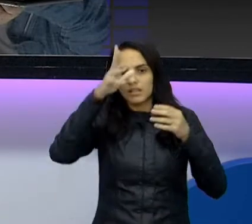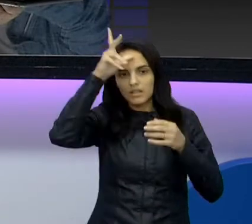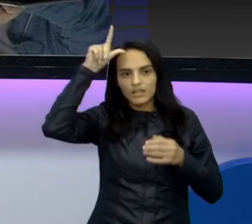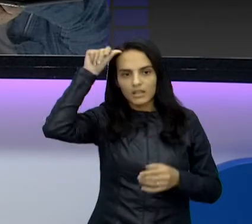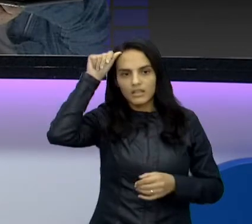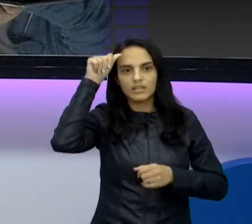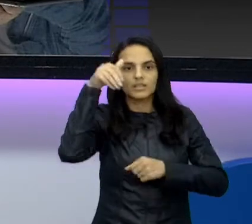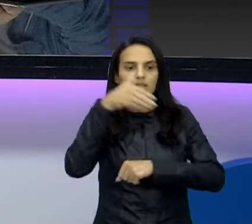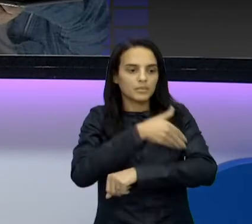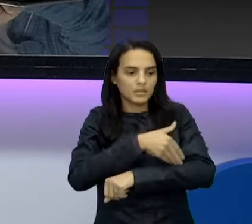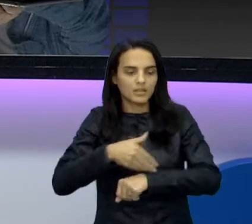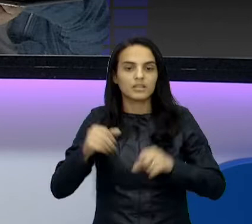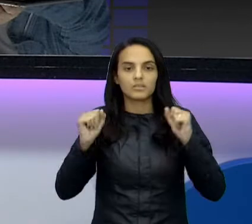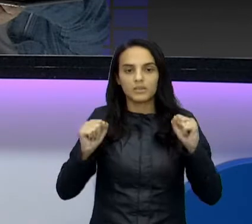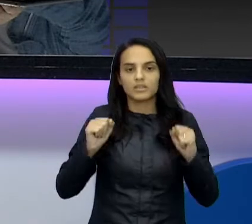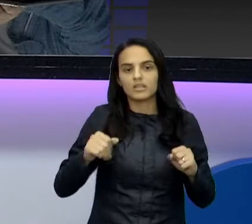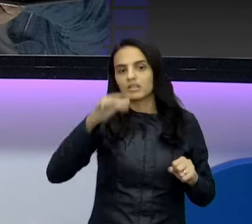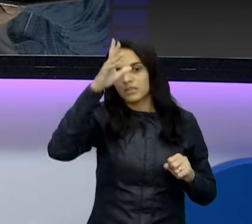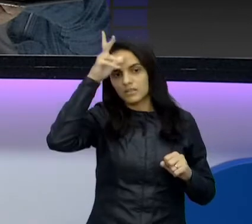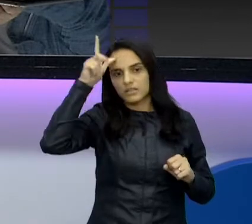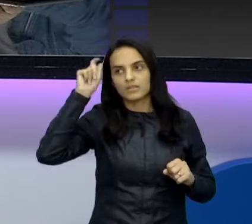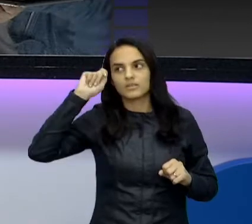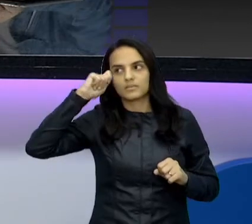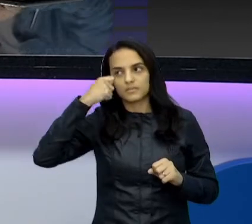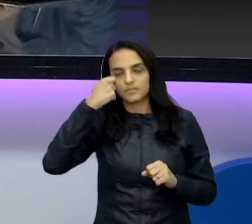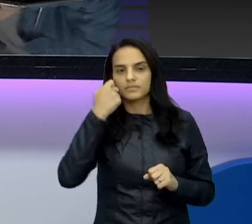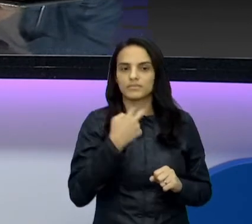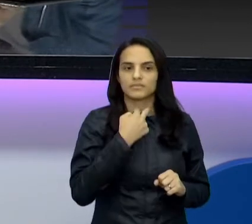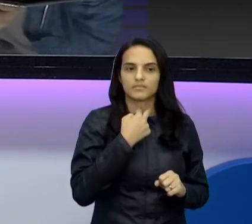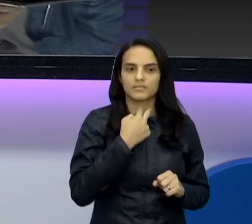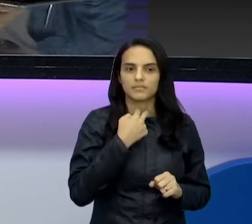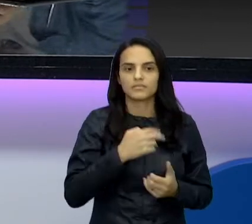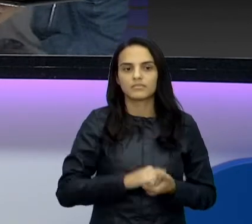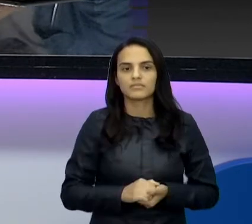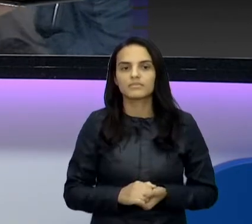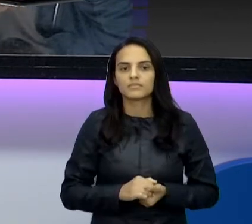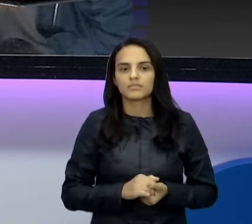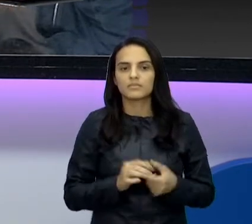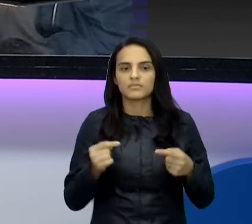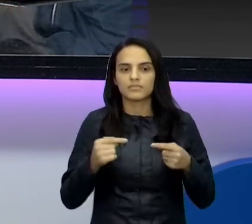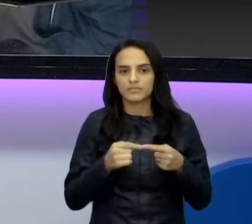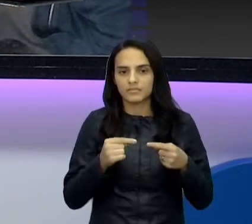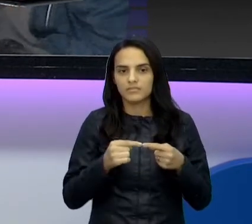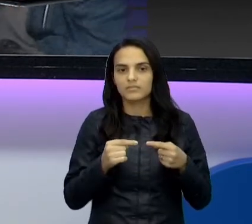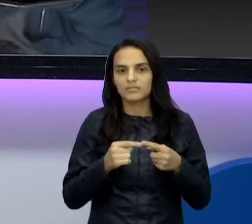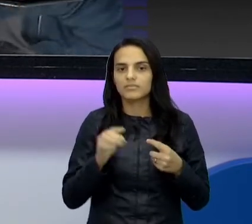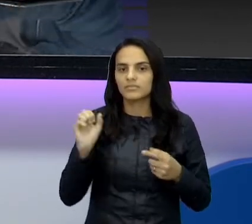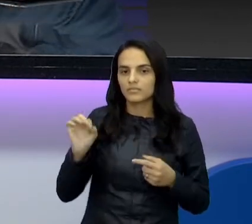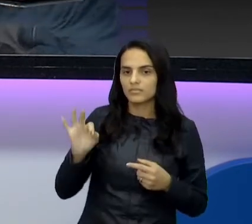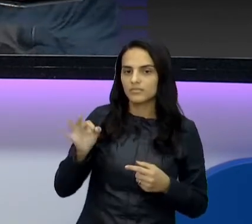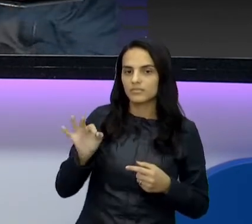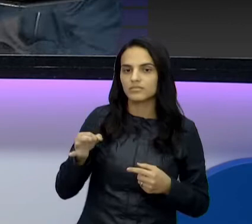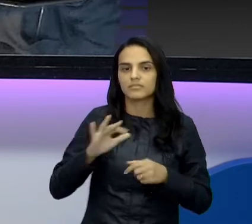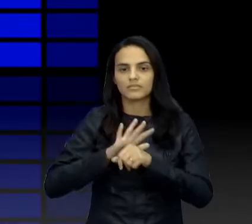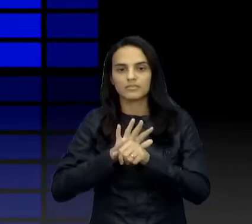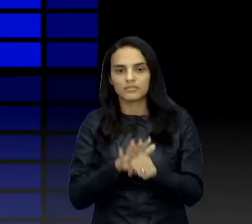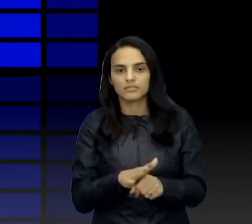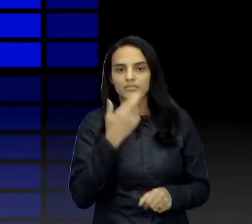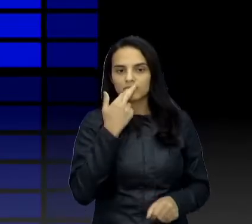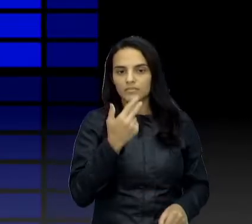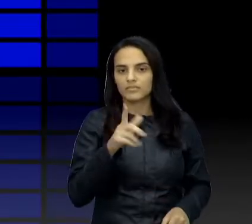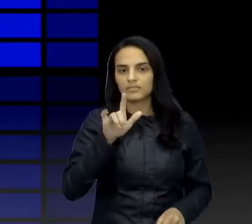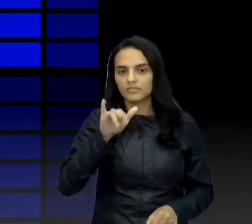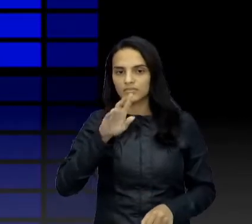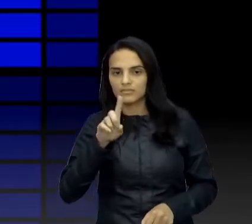tem alguns questionamentos. E agora vamos falar nesse contexto do racismo linguístico. Sim, perfeito. Luiz? Até porque se a gente